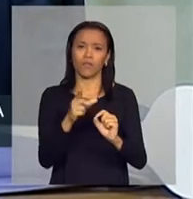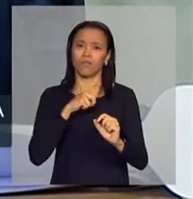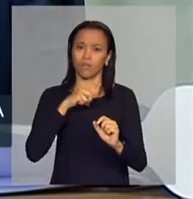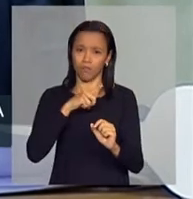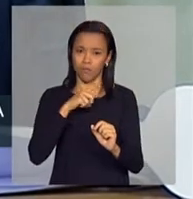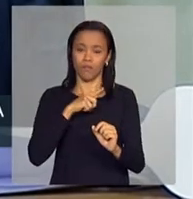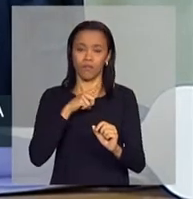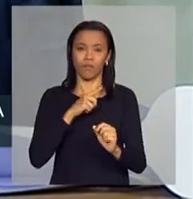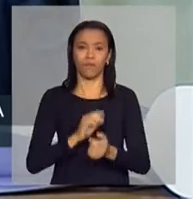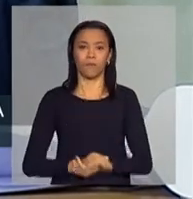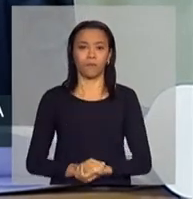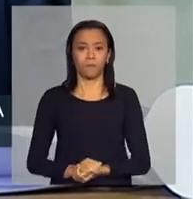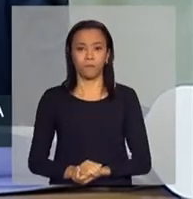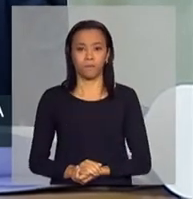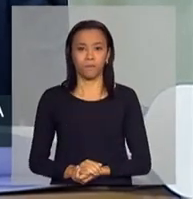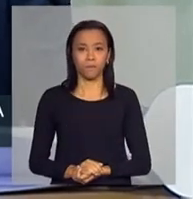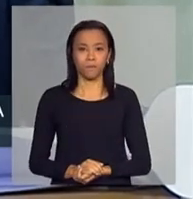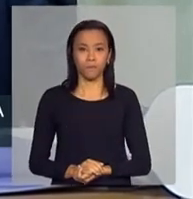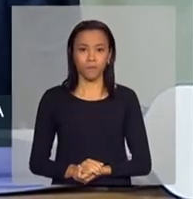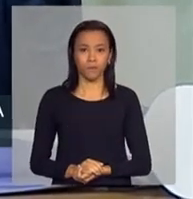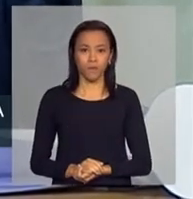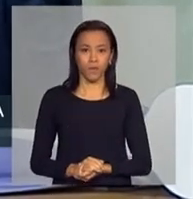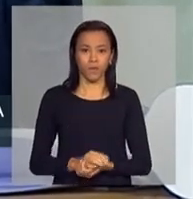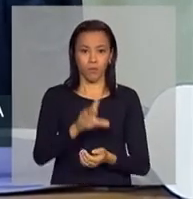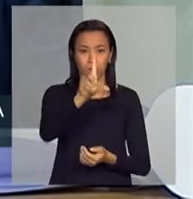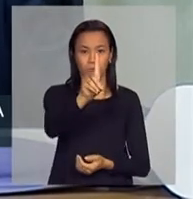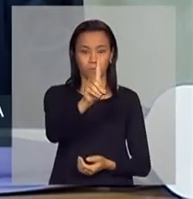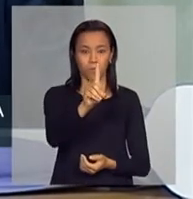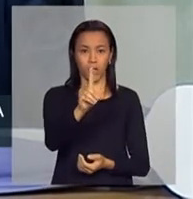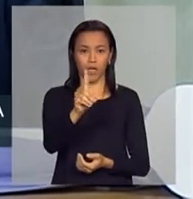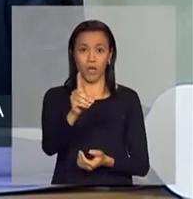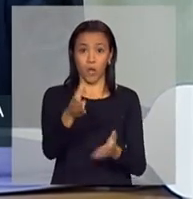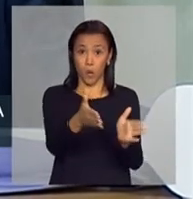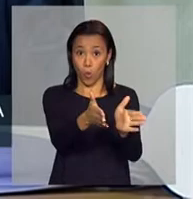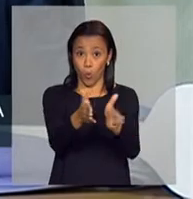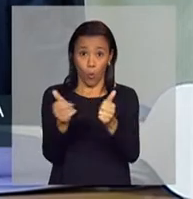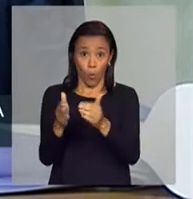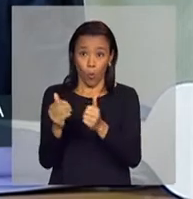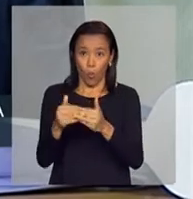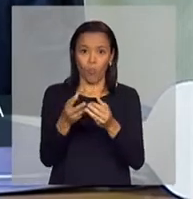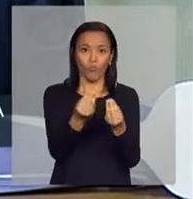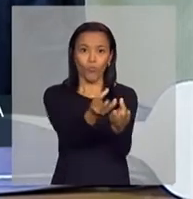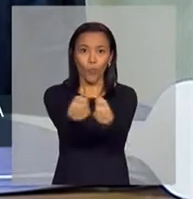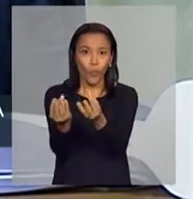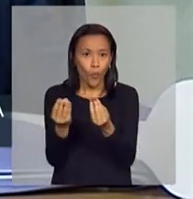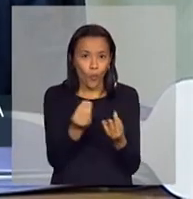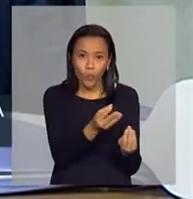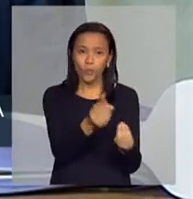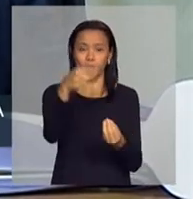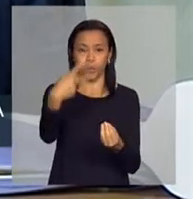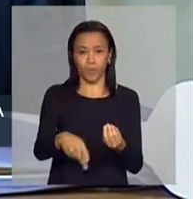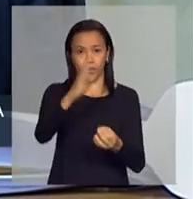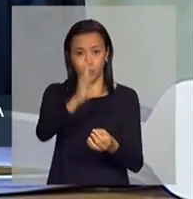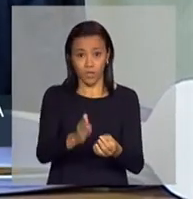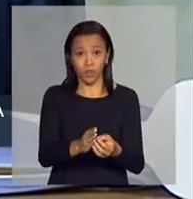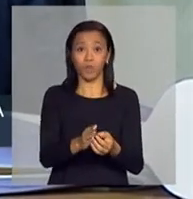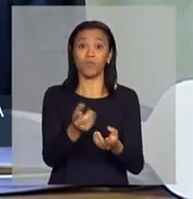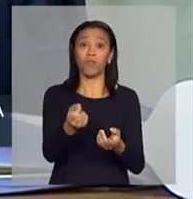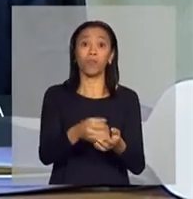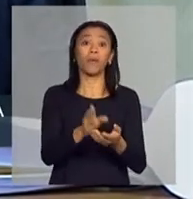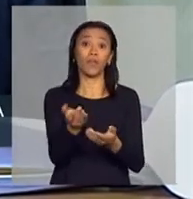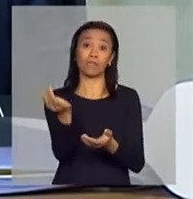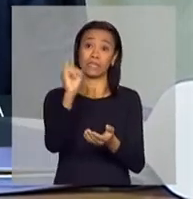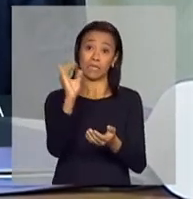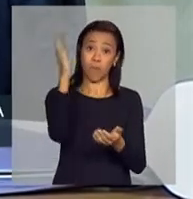interno da da demanda brasileira é que foi absorvida pelas importações